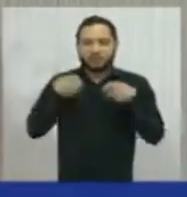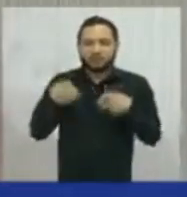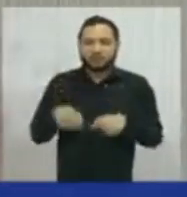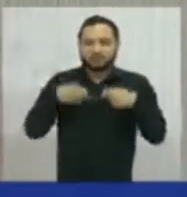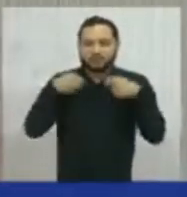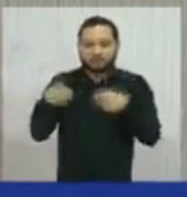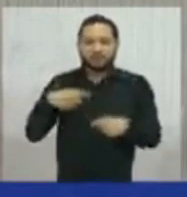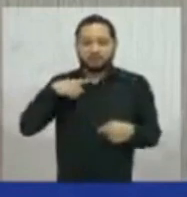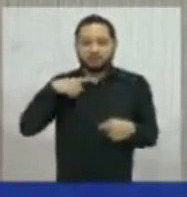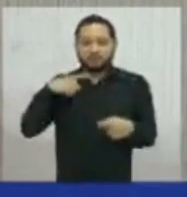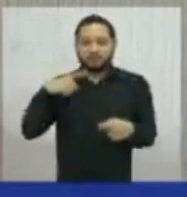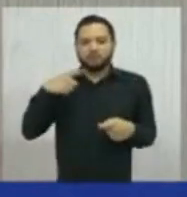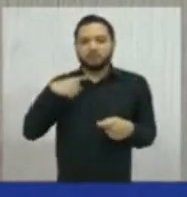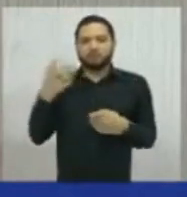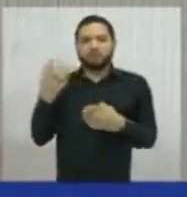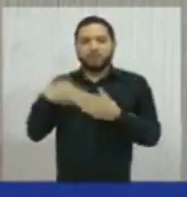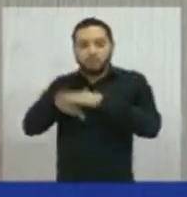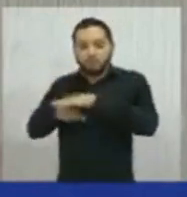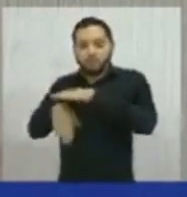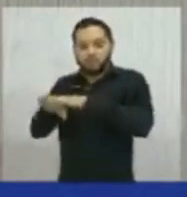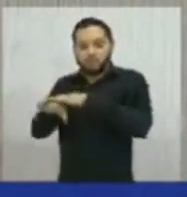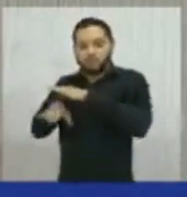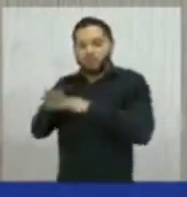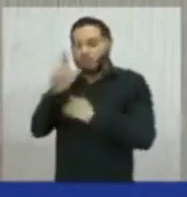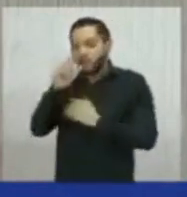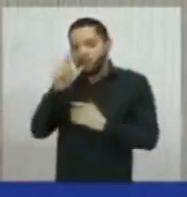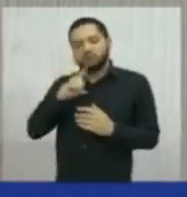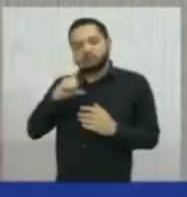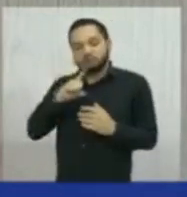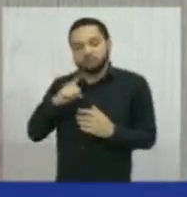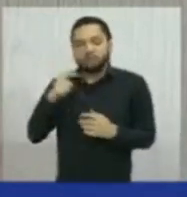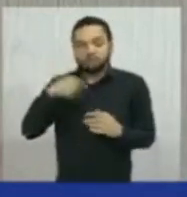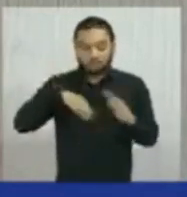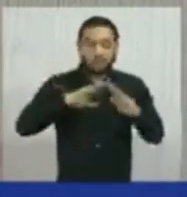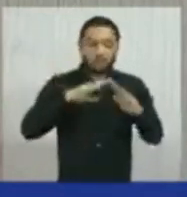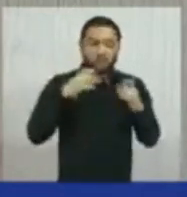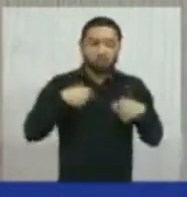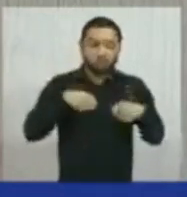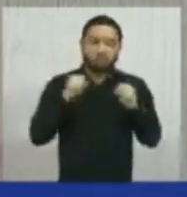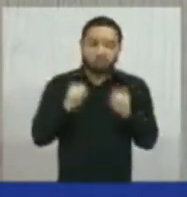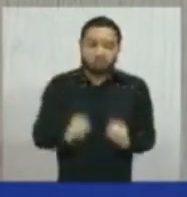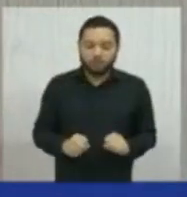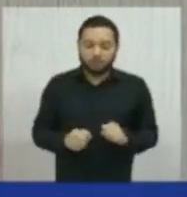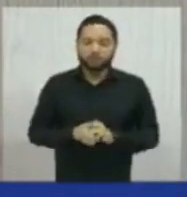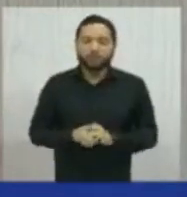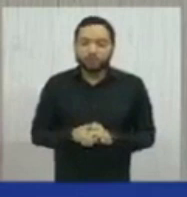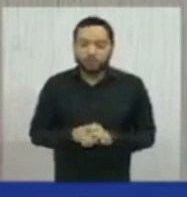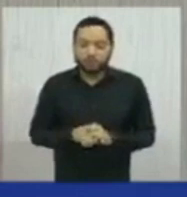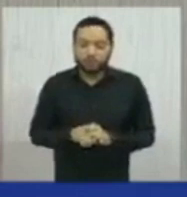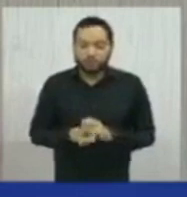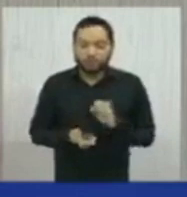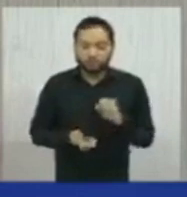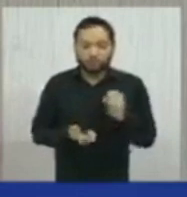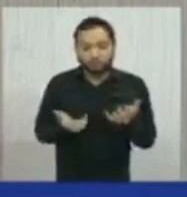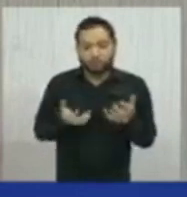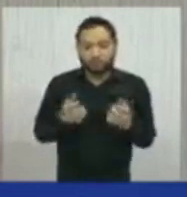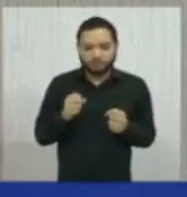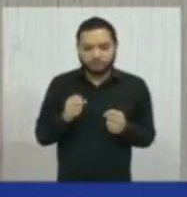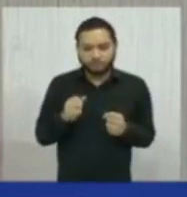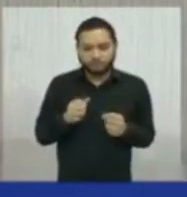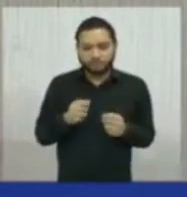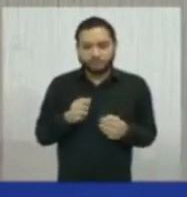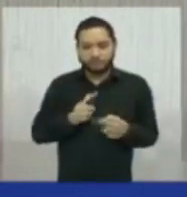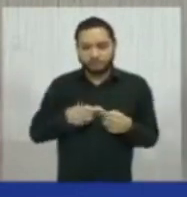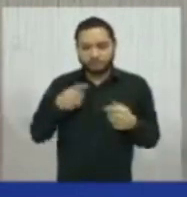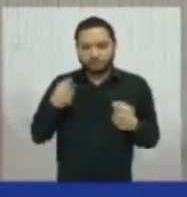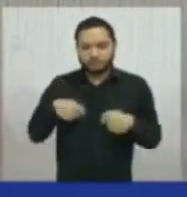casa. E por que a gente não pode ter uma cisterna na nossa casa? Se eu quiser, primeiro, não pagar tão